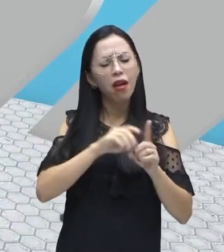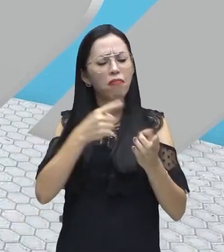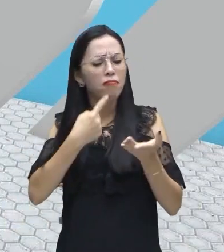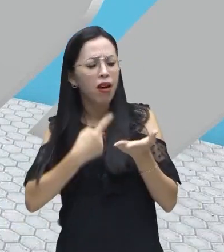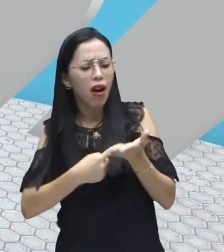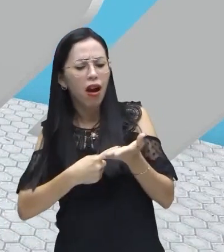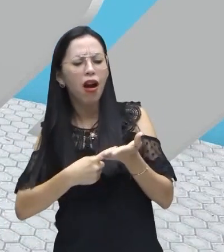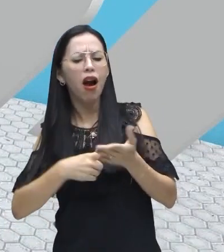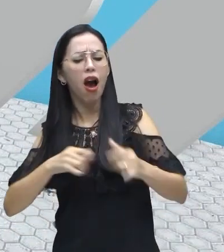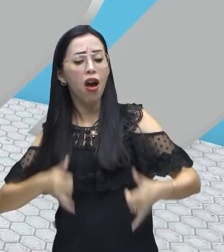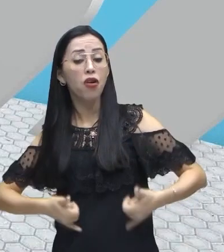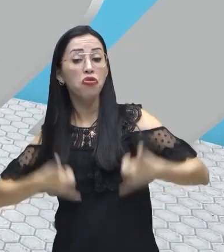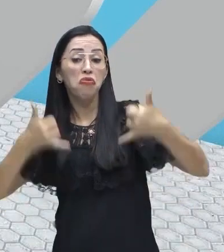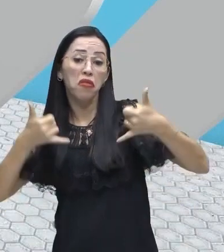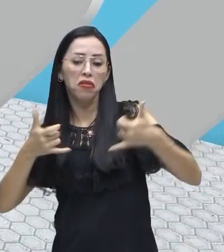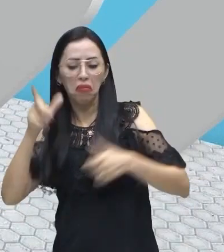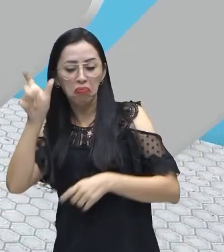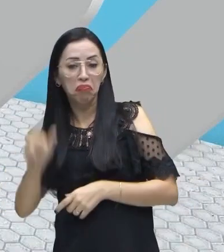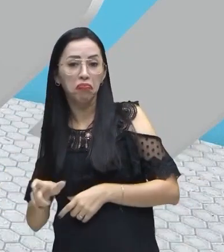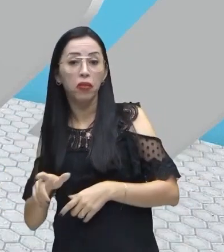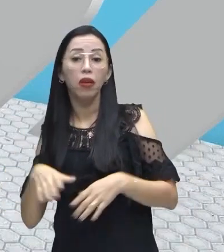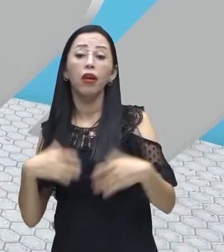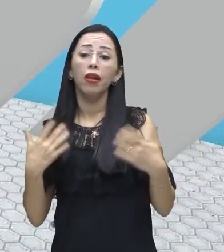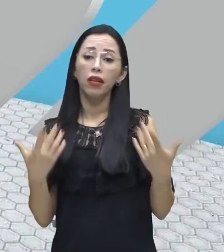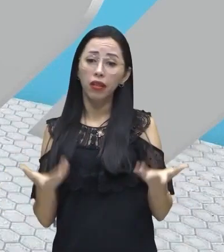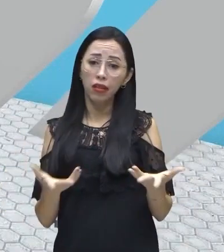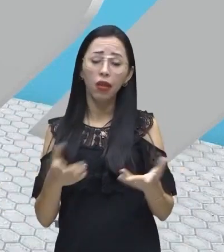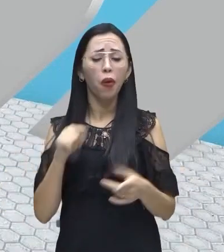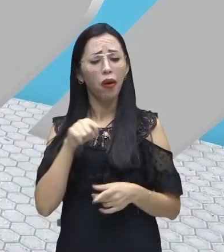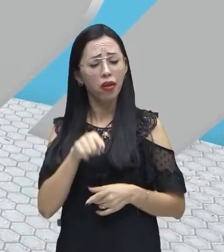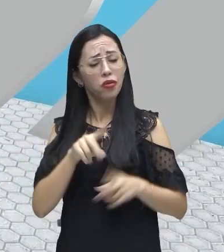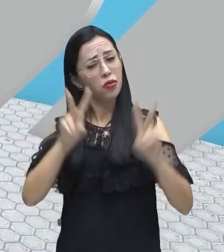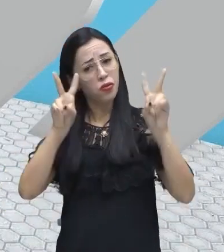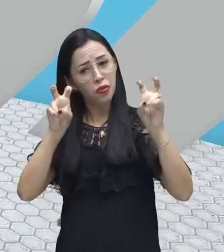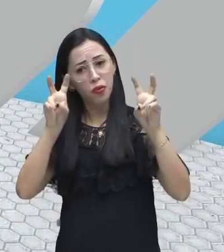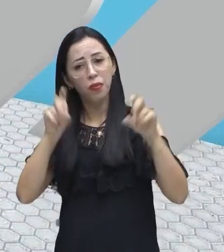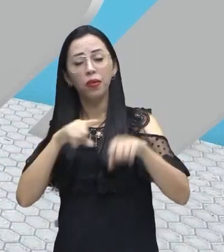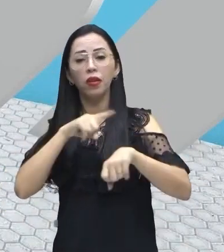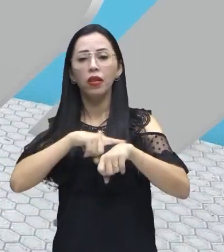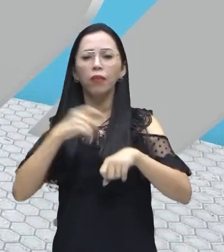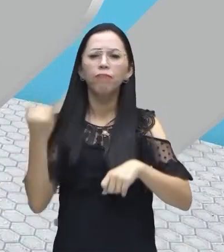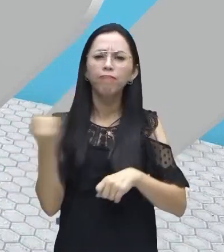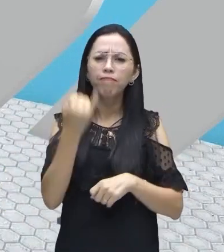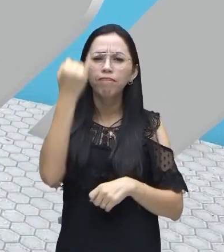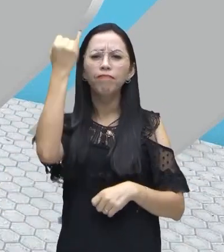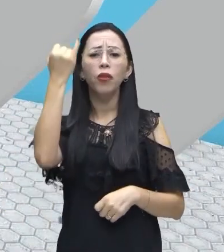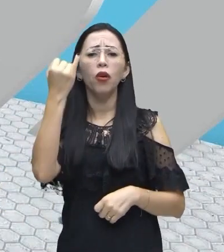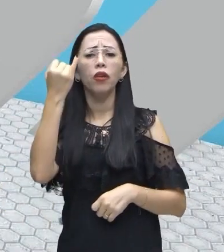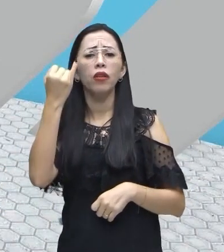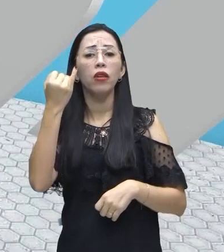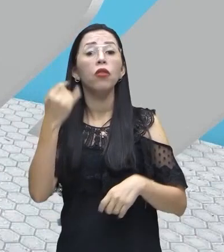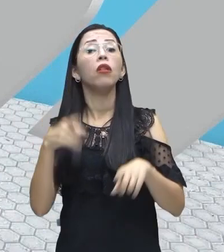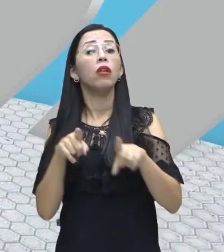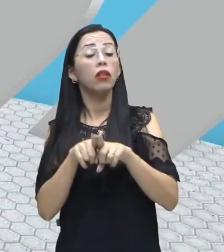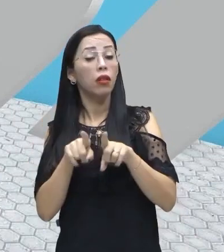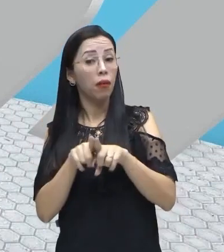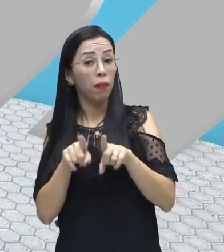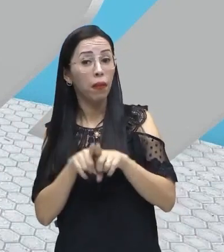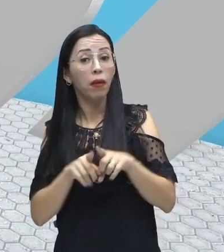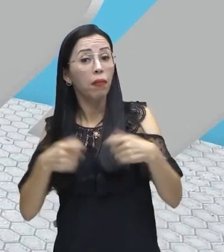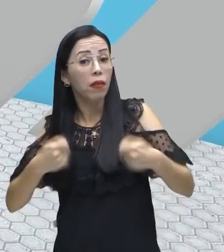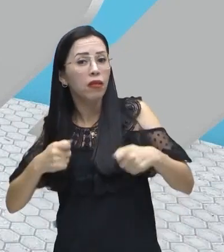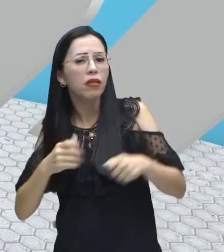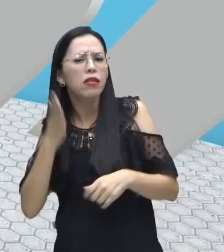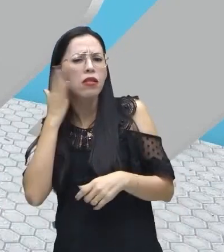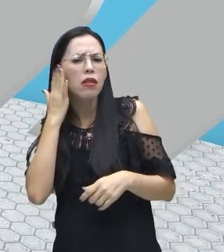tudo isso faz parte das unidades de medida de tempo. Elas são importantes e é interessante você saber como usá-las no dia a